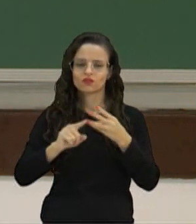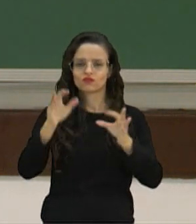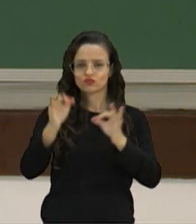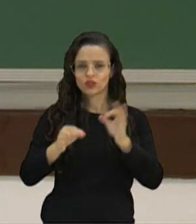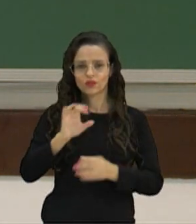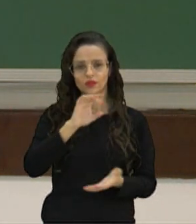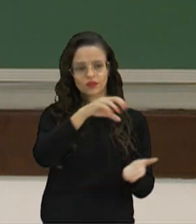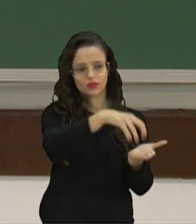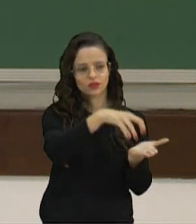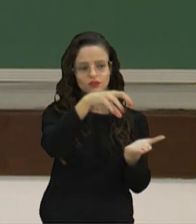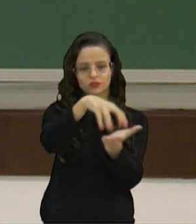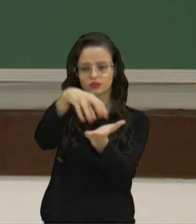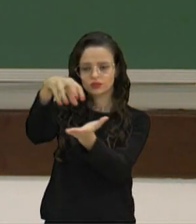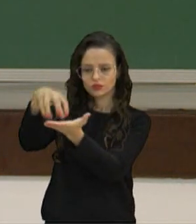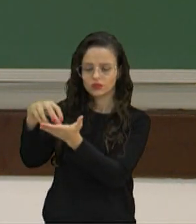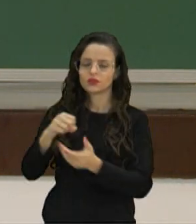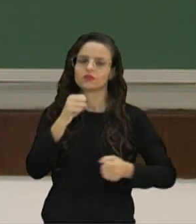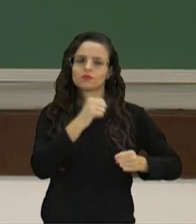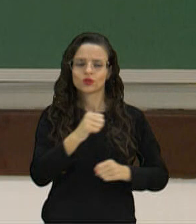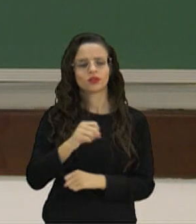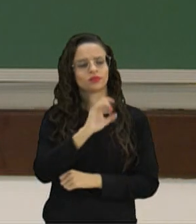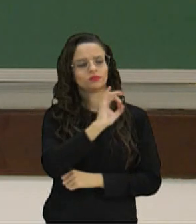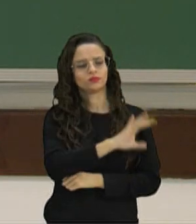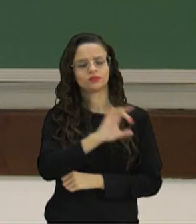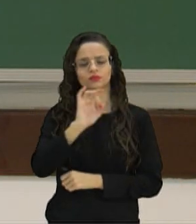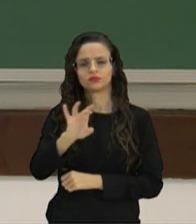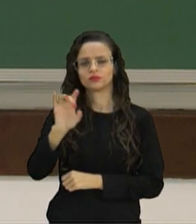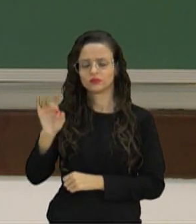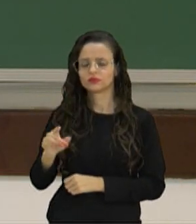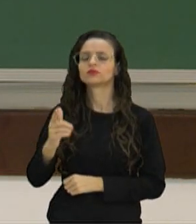instituição do poder deveria ser